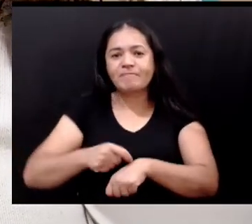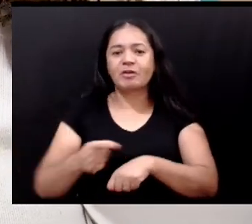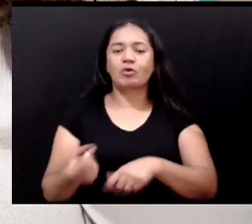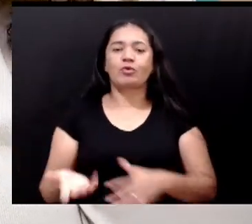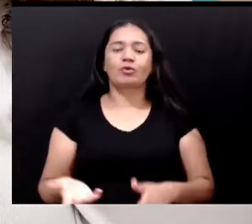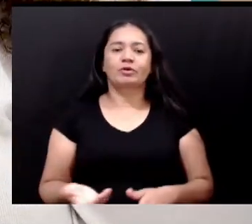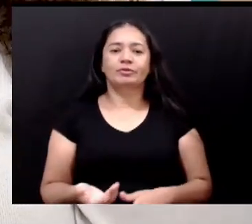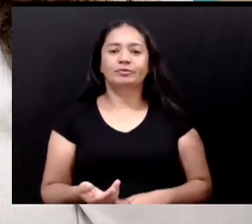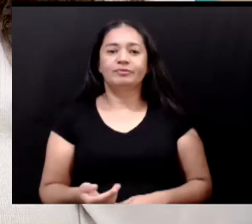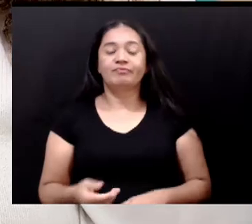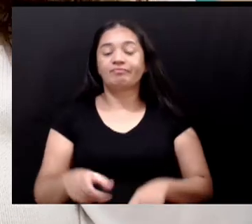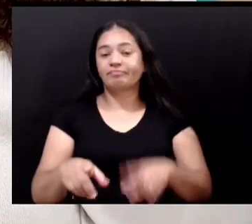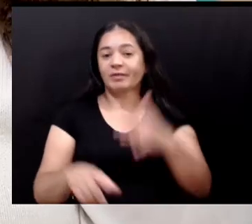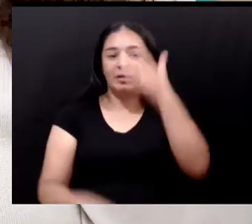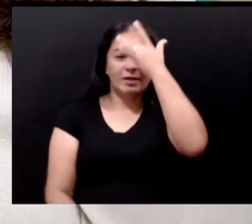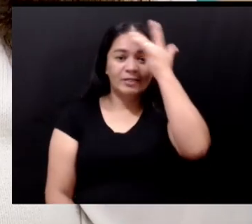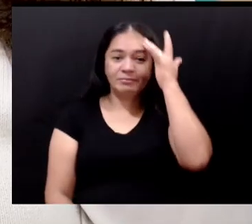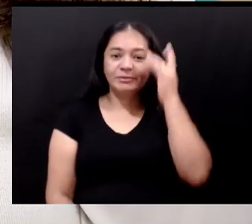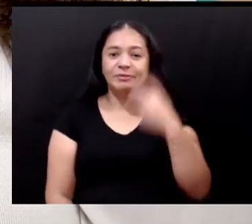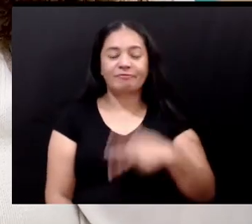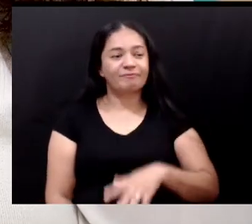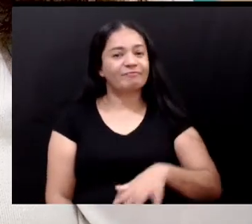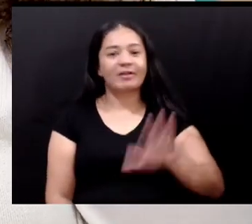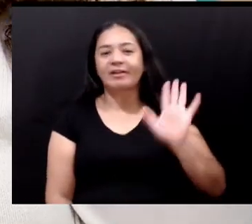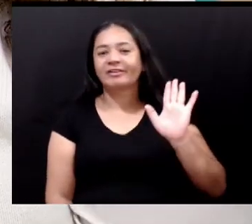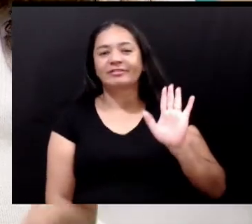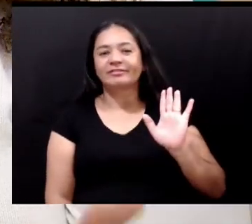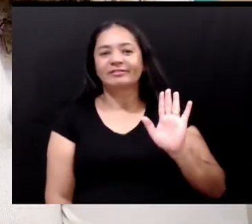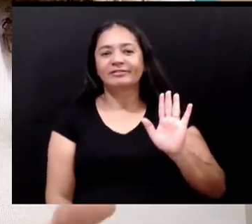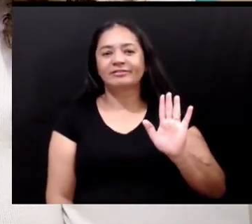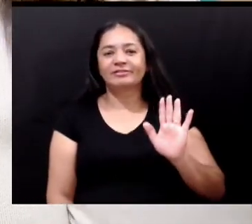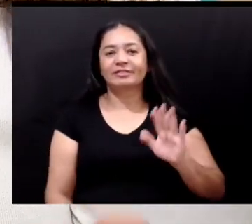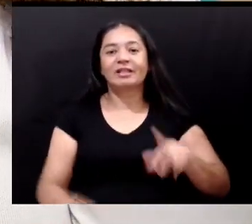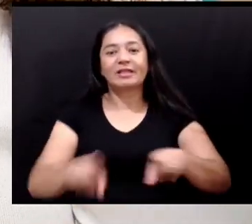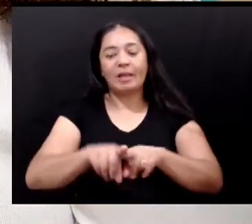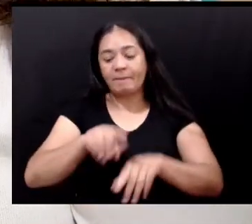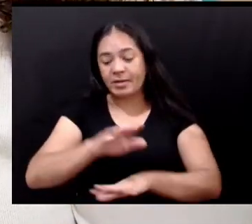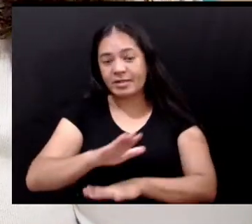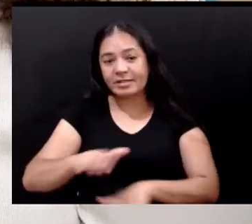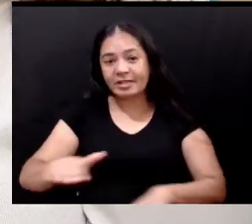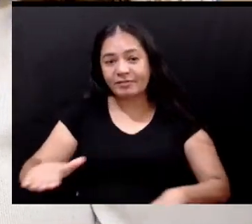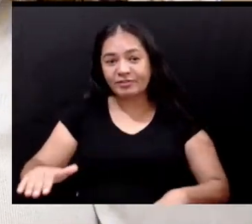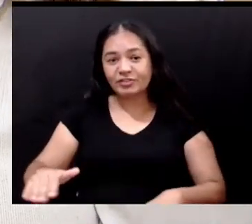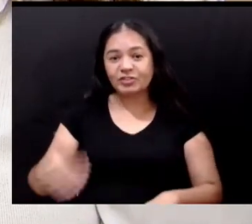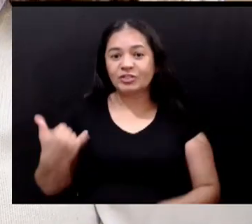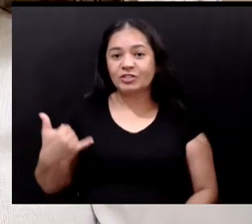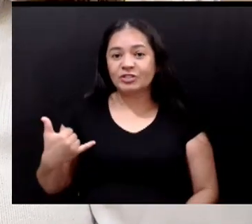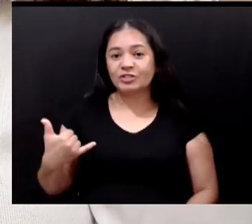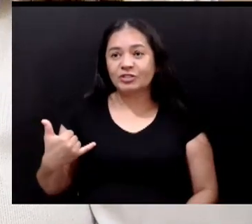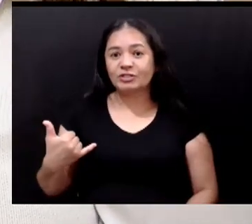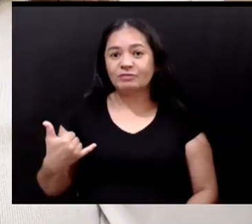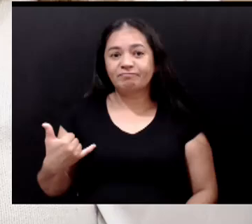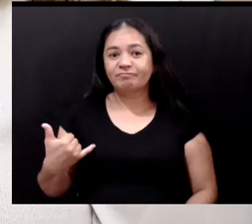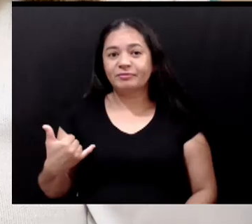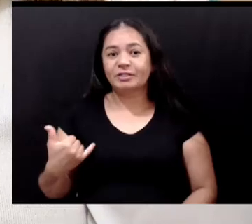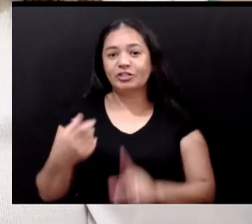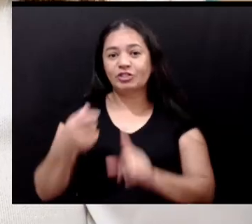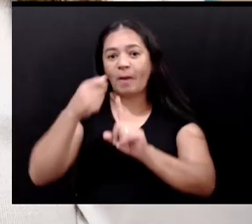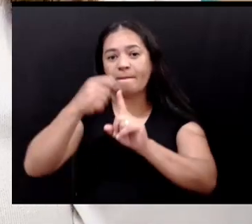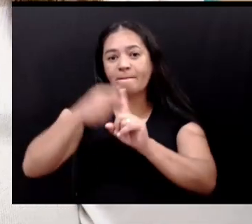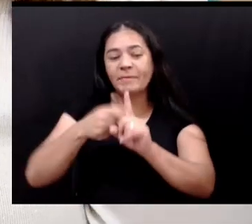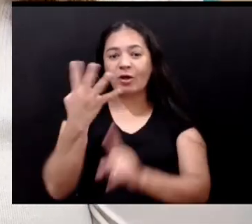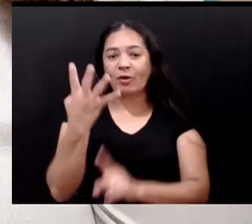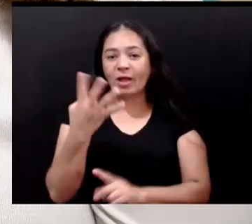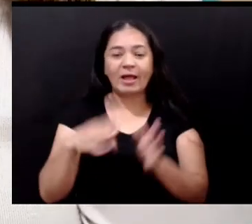público vai da podologia infantil, né, lá dos seus 4, 5 meses, até o idoso, que é o